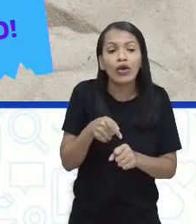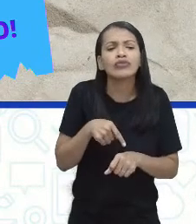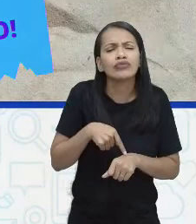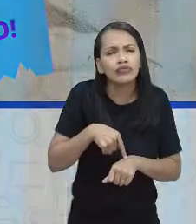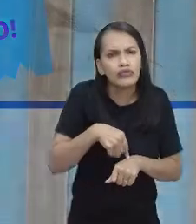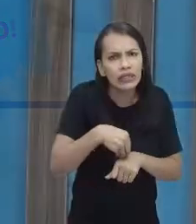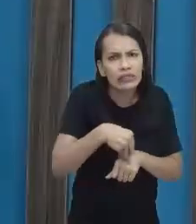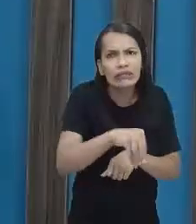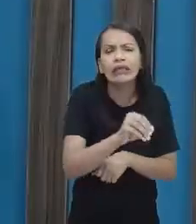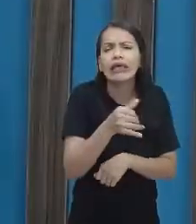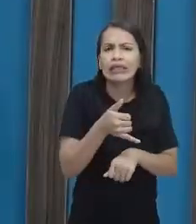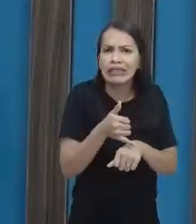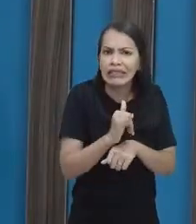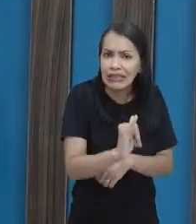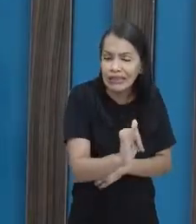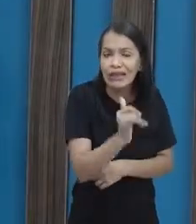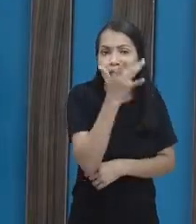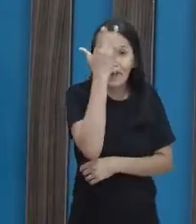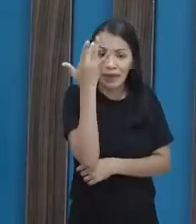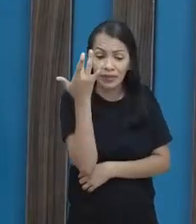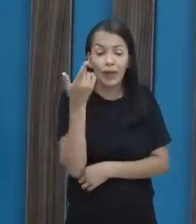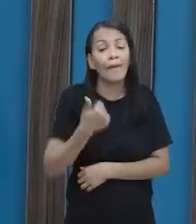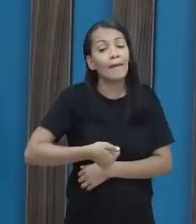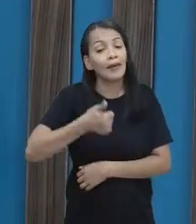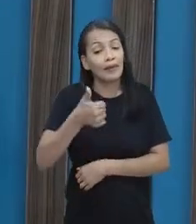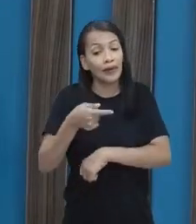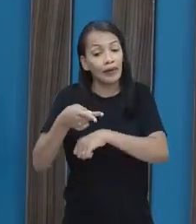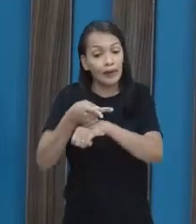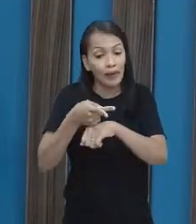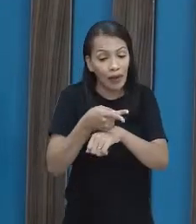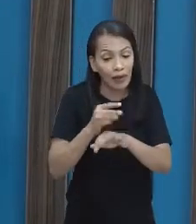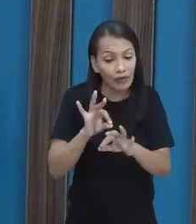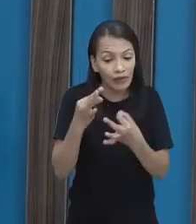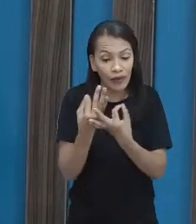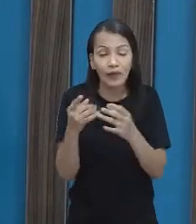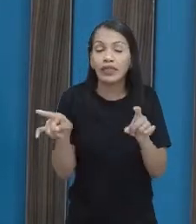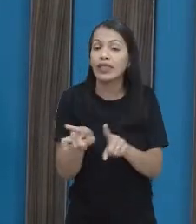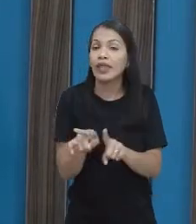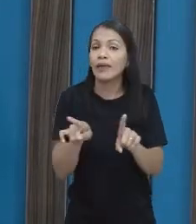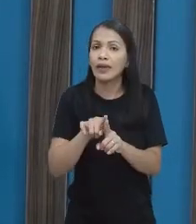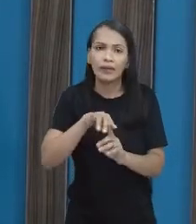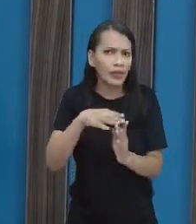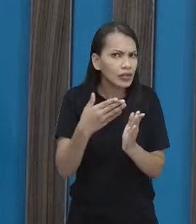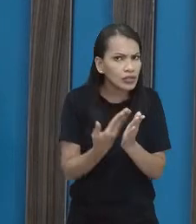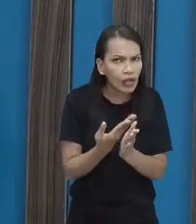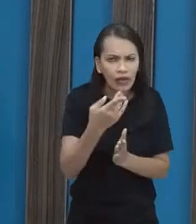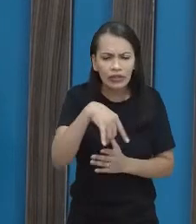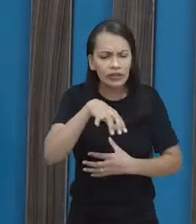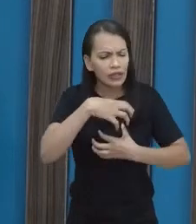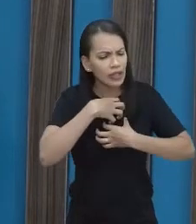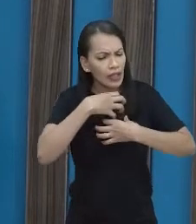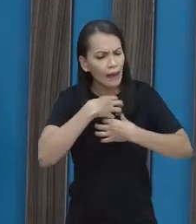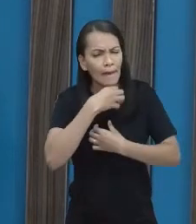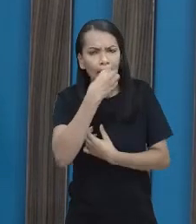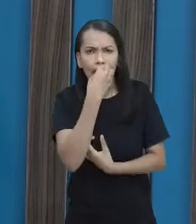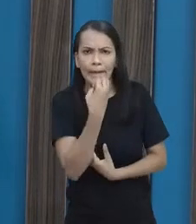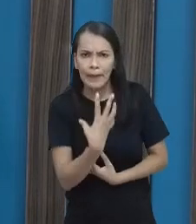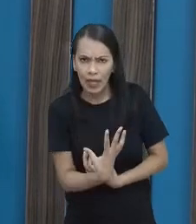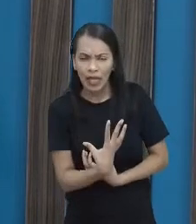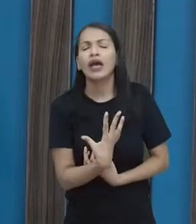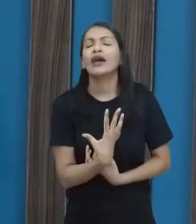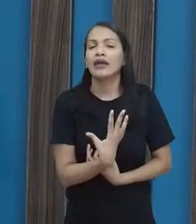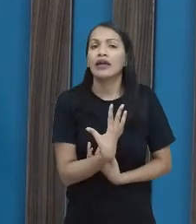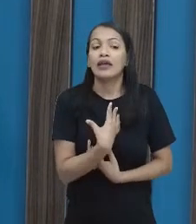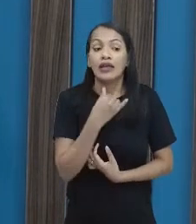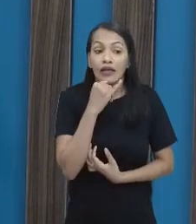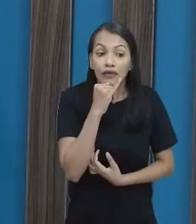no caso aí é procurar ajuda, primeiro do familiar, pode ser também da escola, né, se você se sentir bem à vontade, para